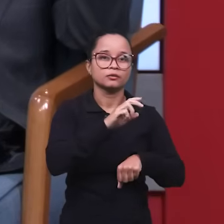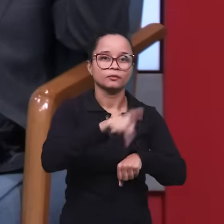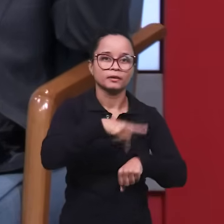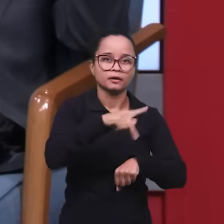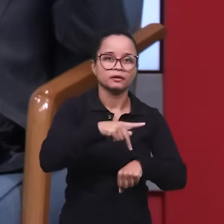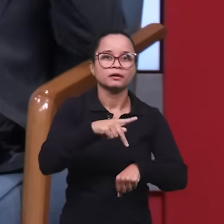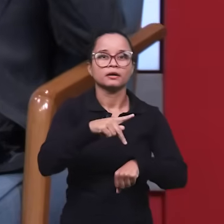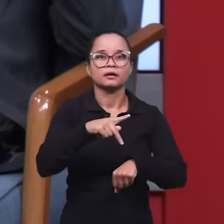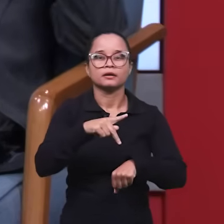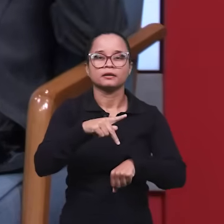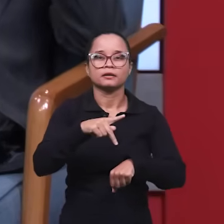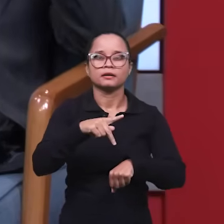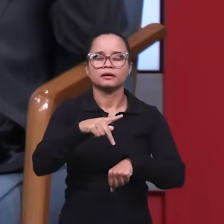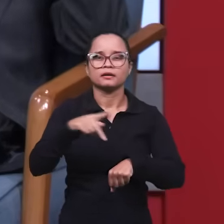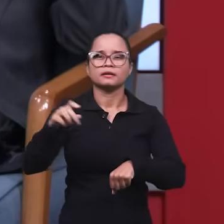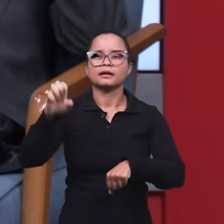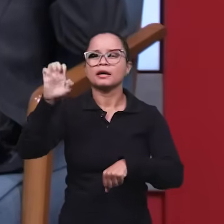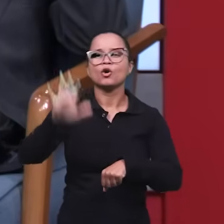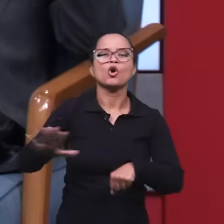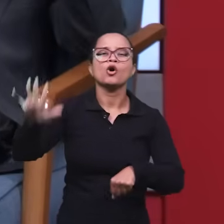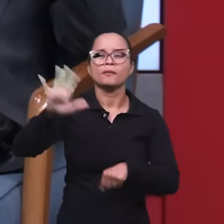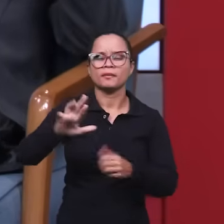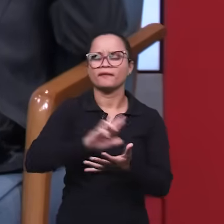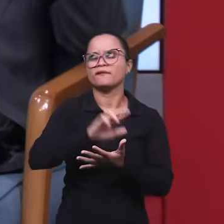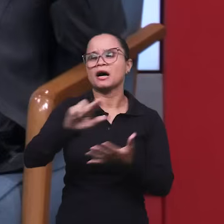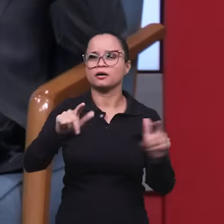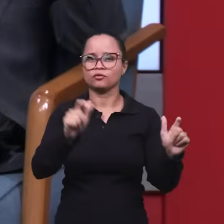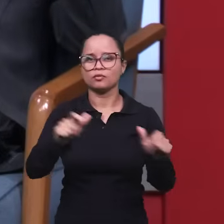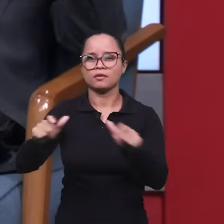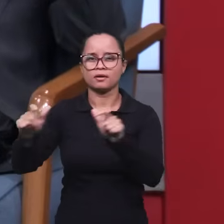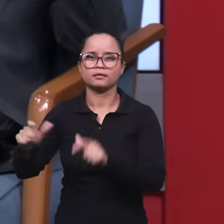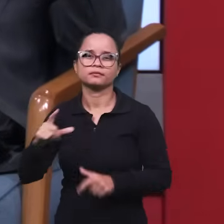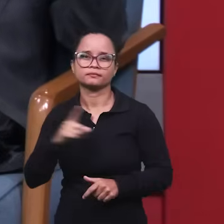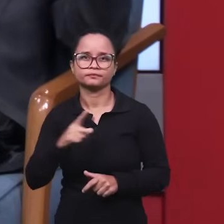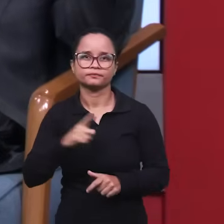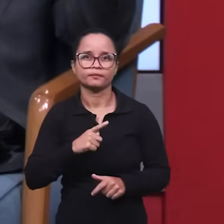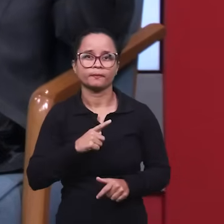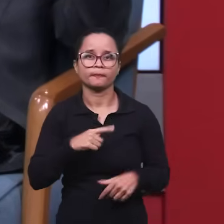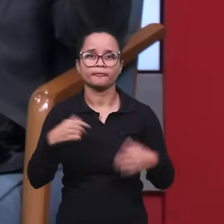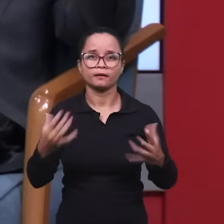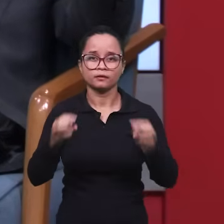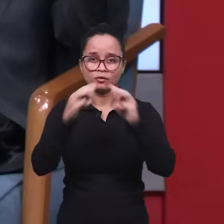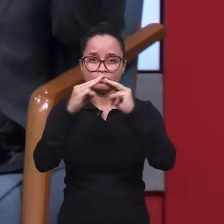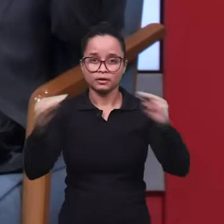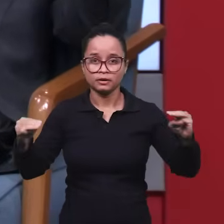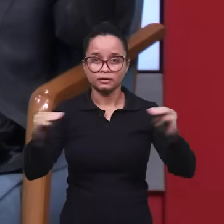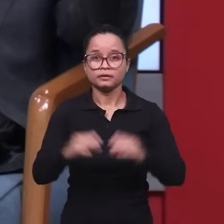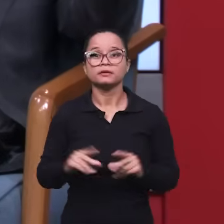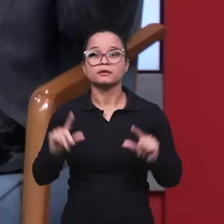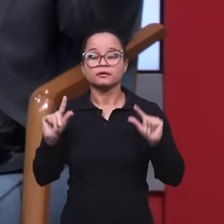Manaíns nos Estados Unidos, temos na Europa, temos em vários lugares. Então, onde